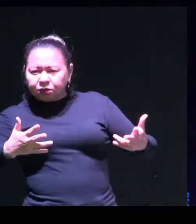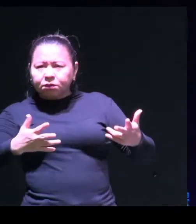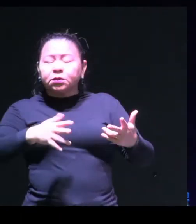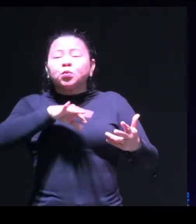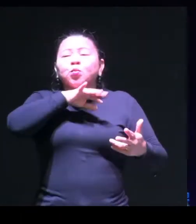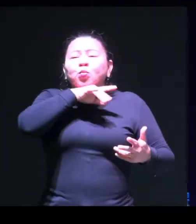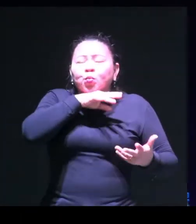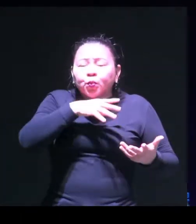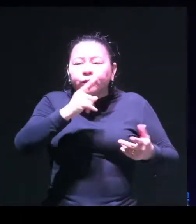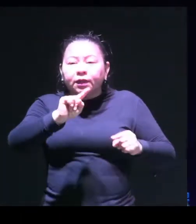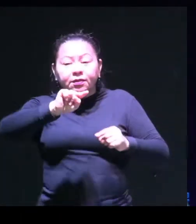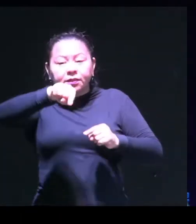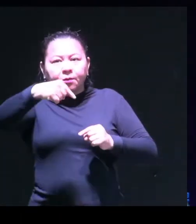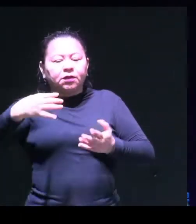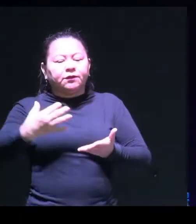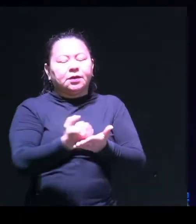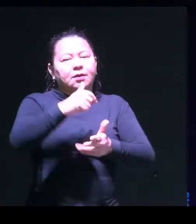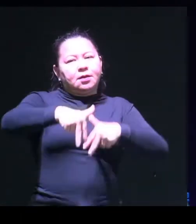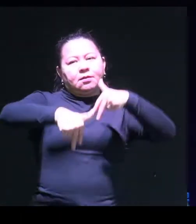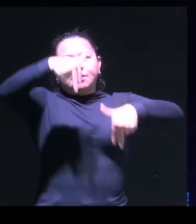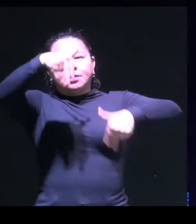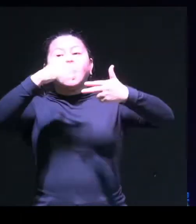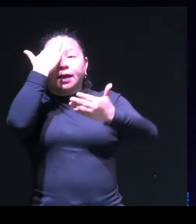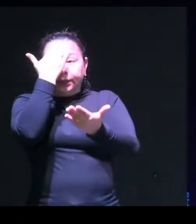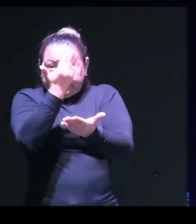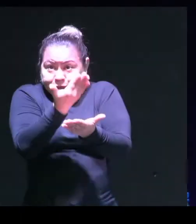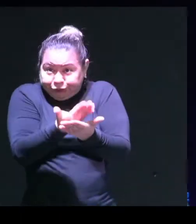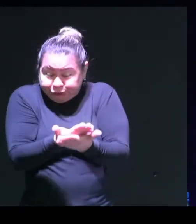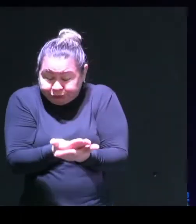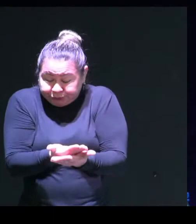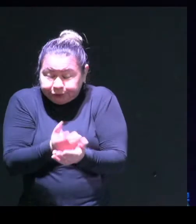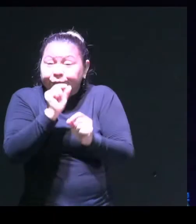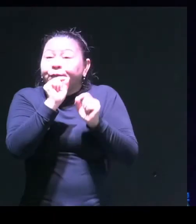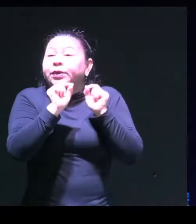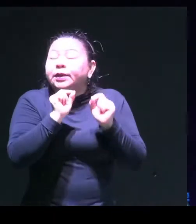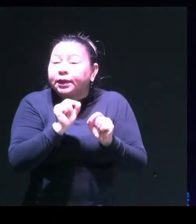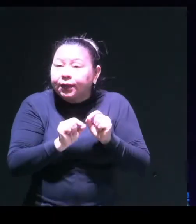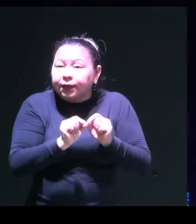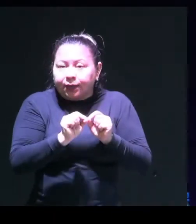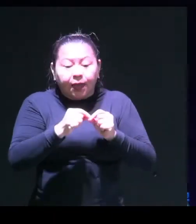tribulação, vai ter o arrebatamento. E eles acreditam que